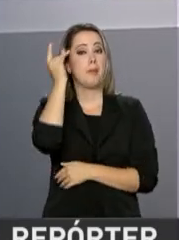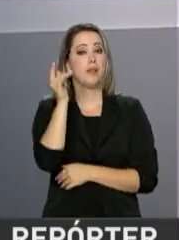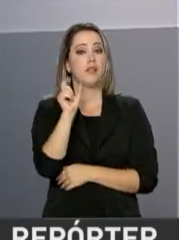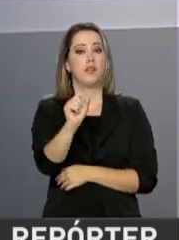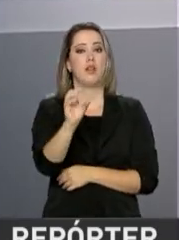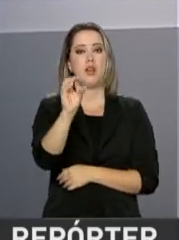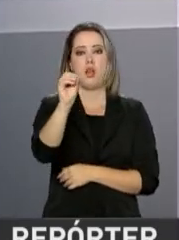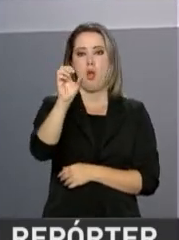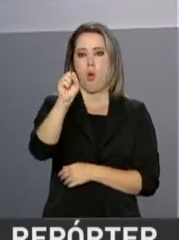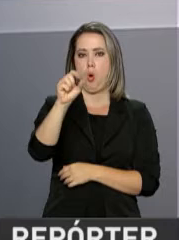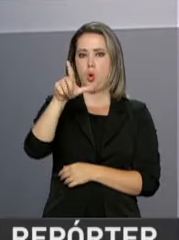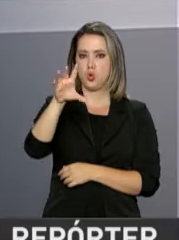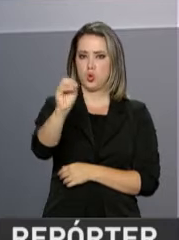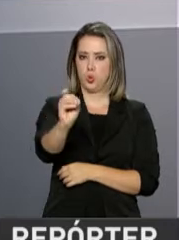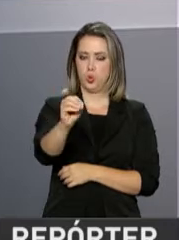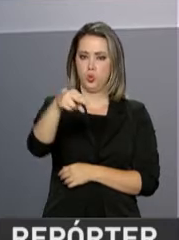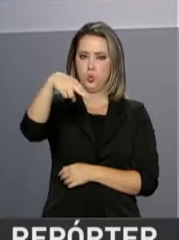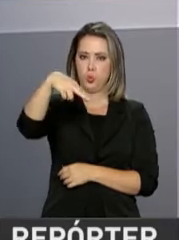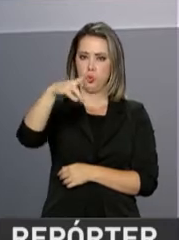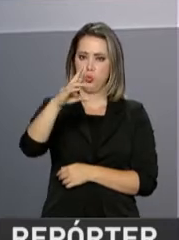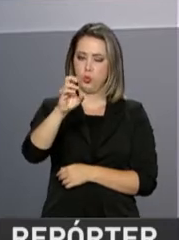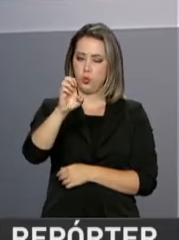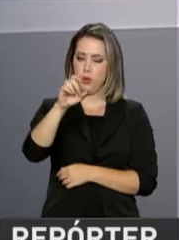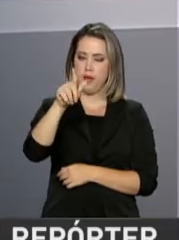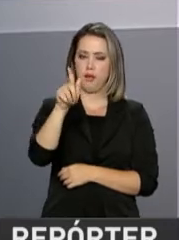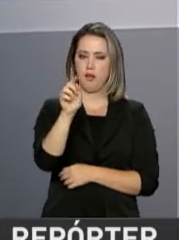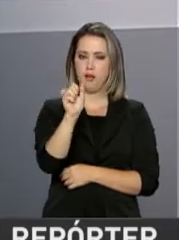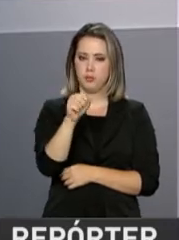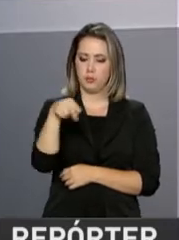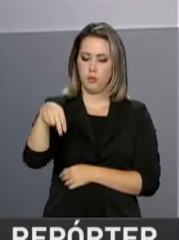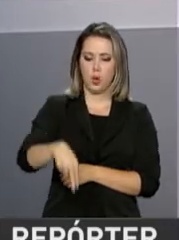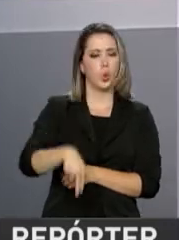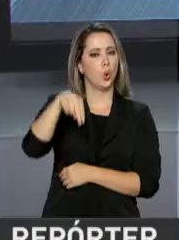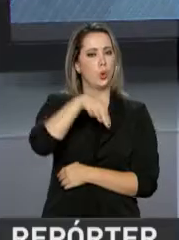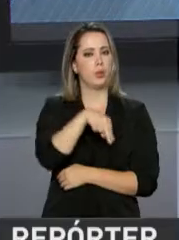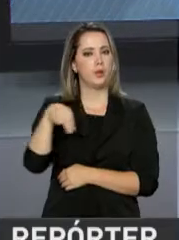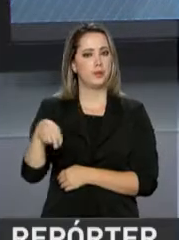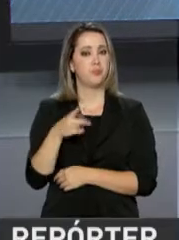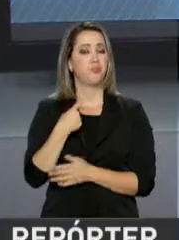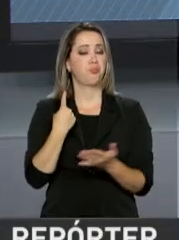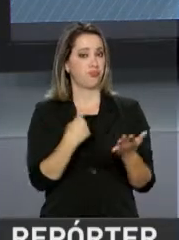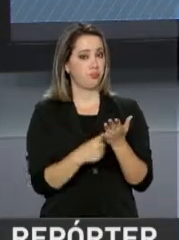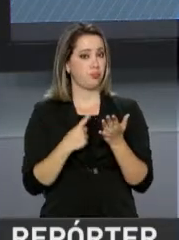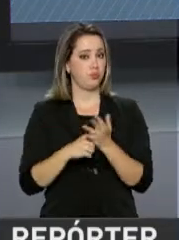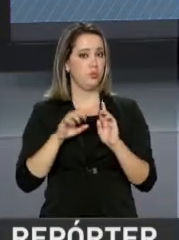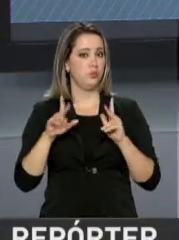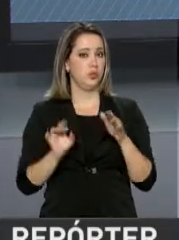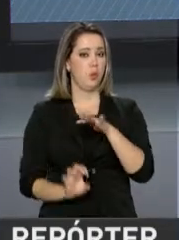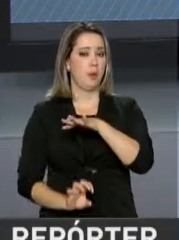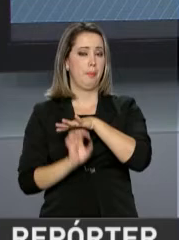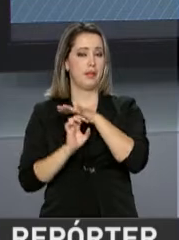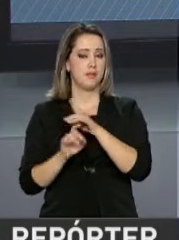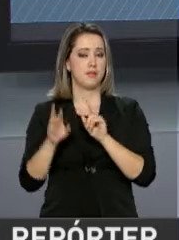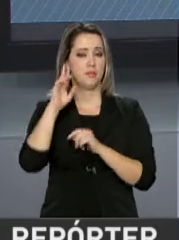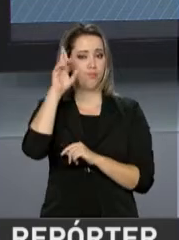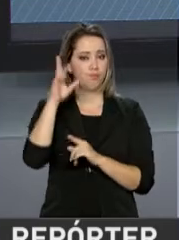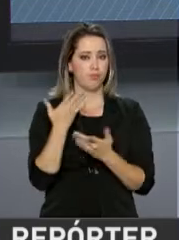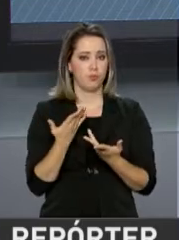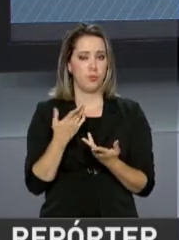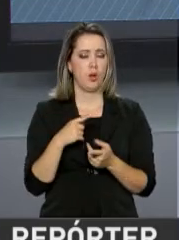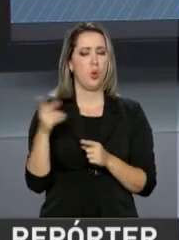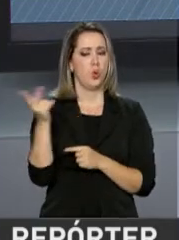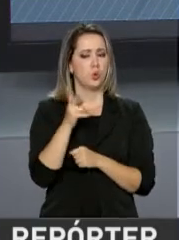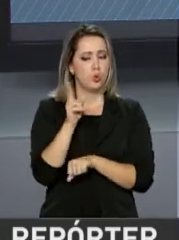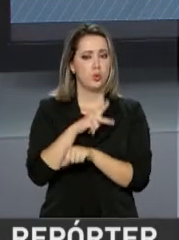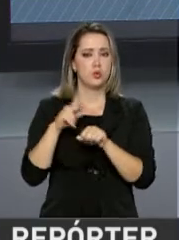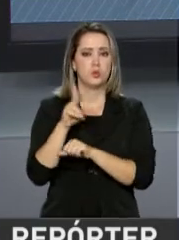na agenda estão previstas reuniões com autoridades e empresários brasil e noruega mantém relações em áreas como energia e educação